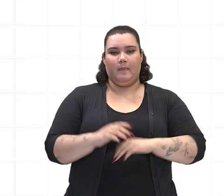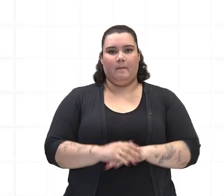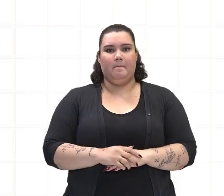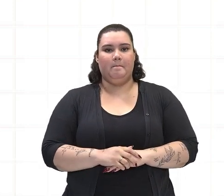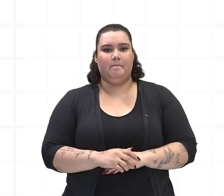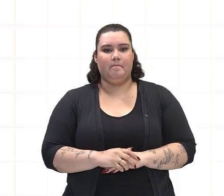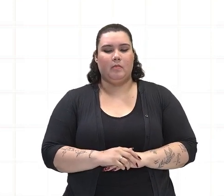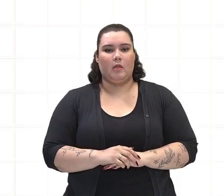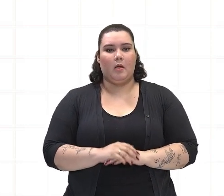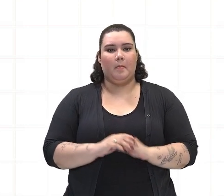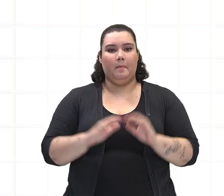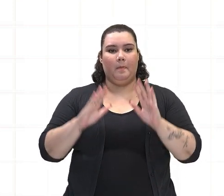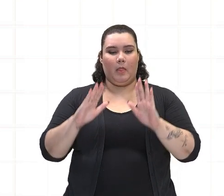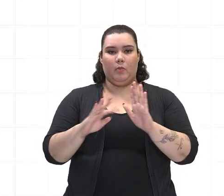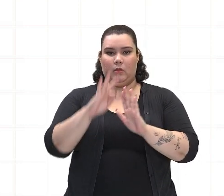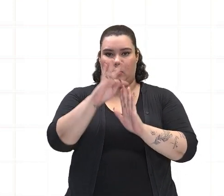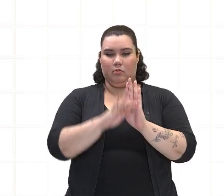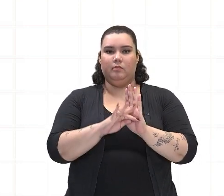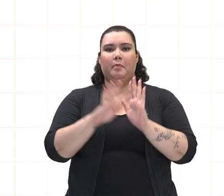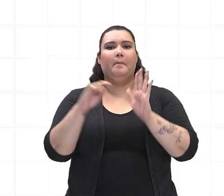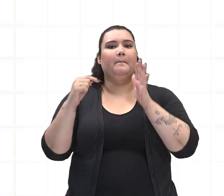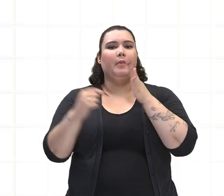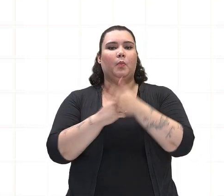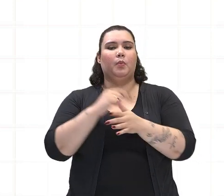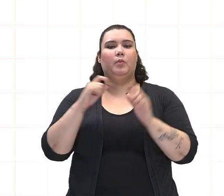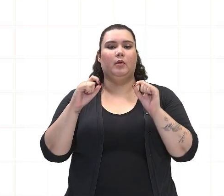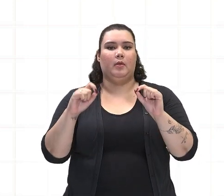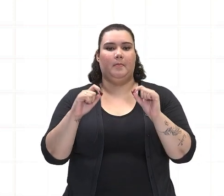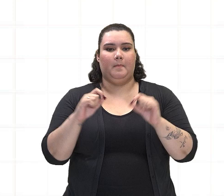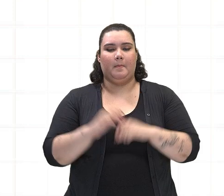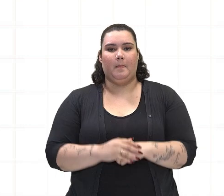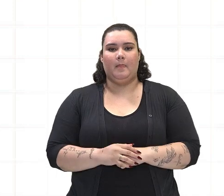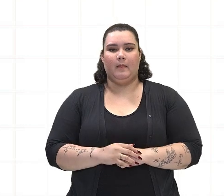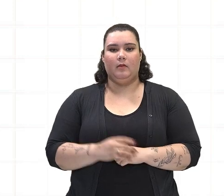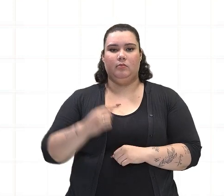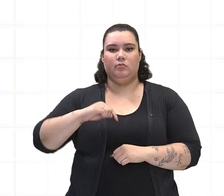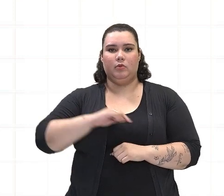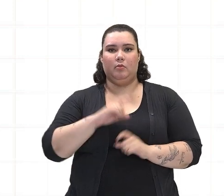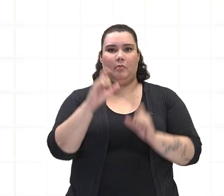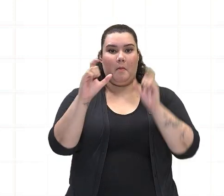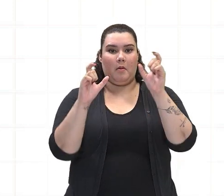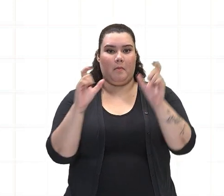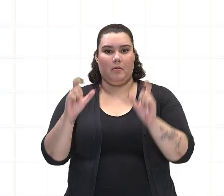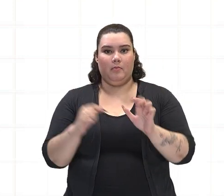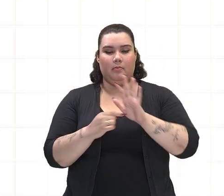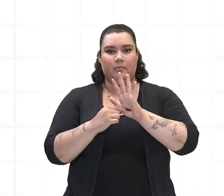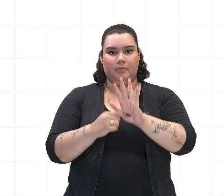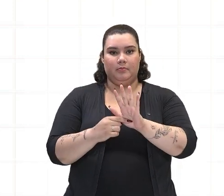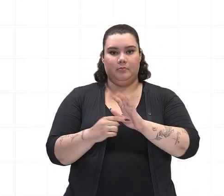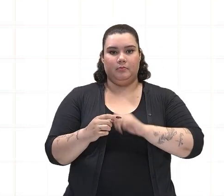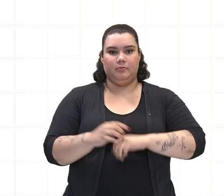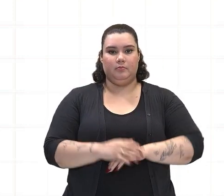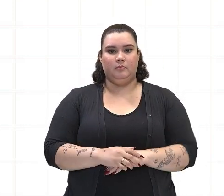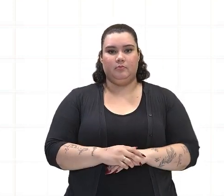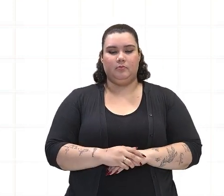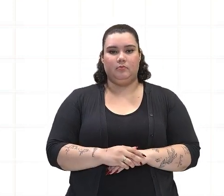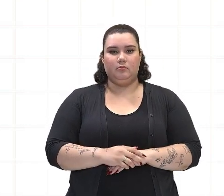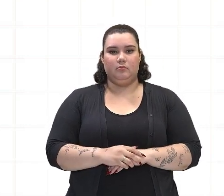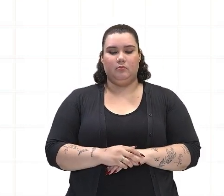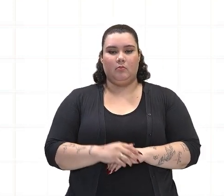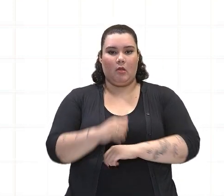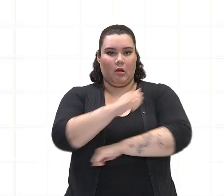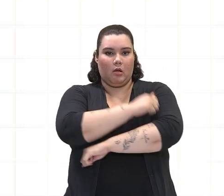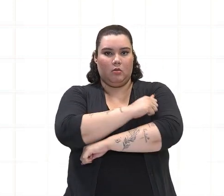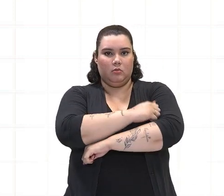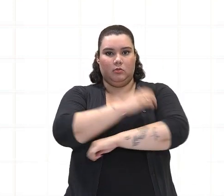respeito do nosso texto. Deixa o nosso texto aí rapidinho, que é para a gente riscar algumas coisinhas ali, tá bom? Para que nossos alunos entendam